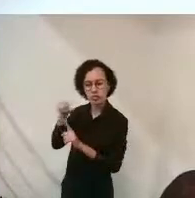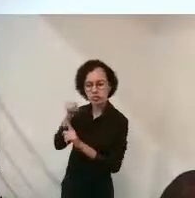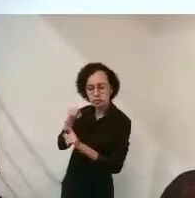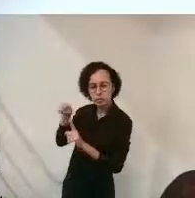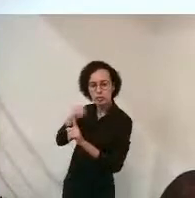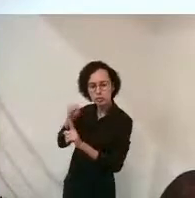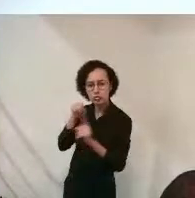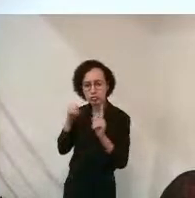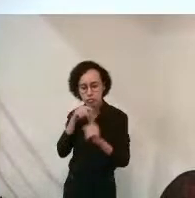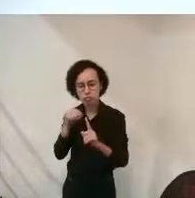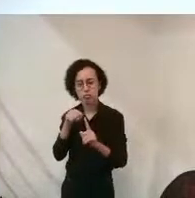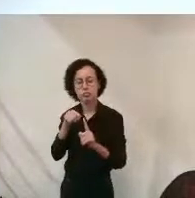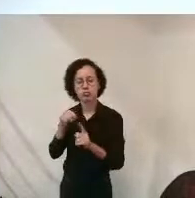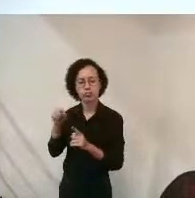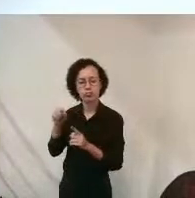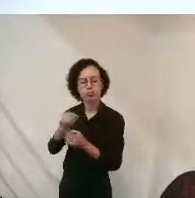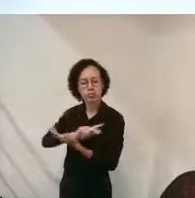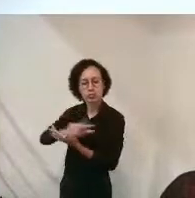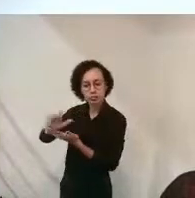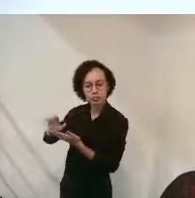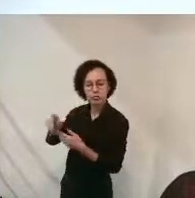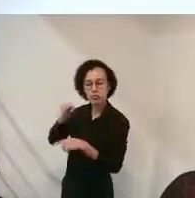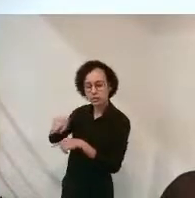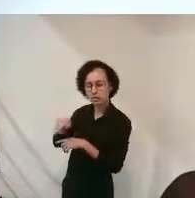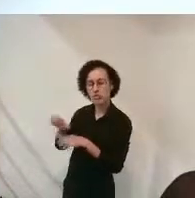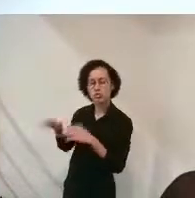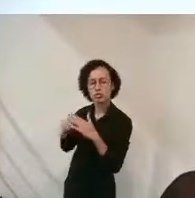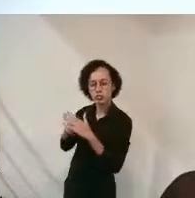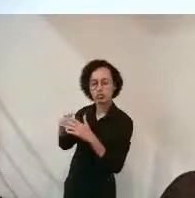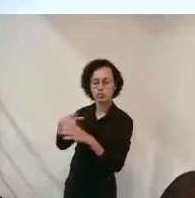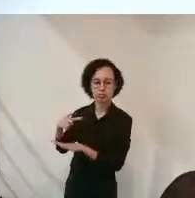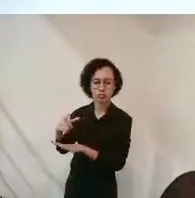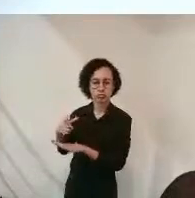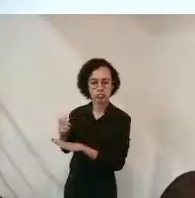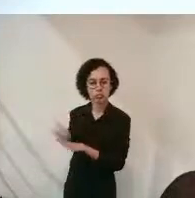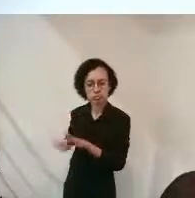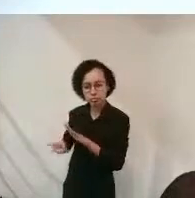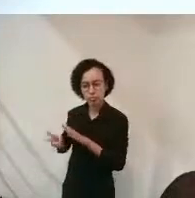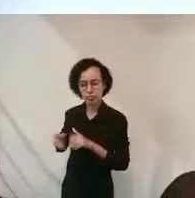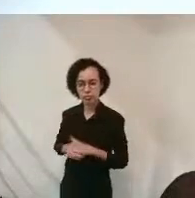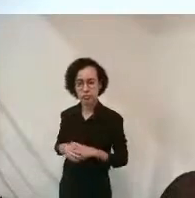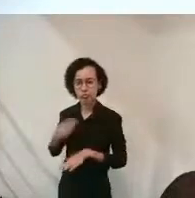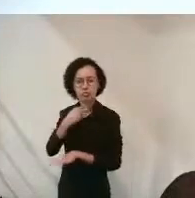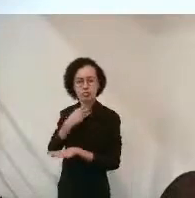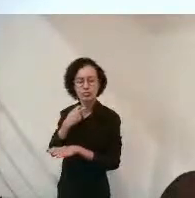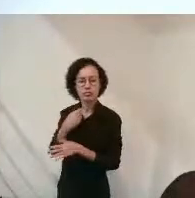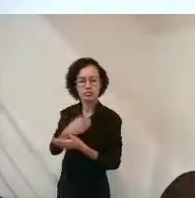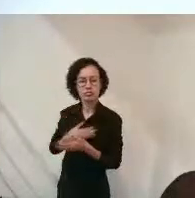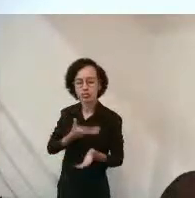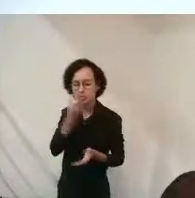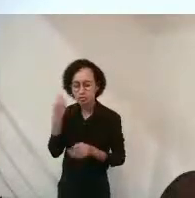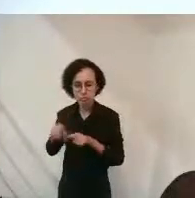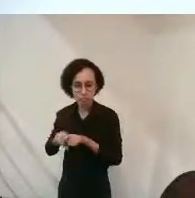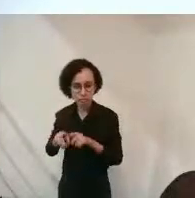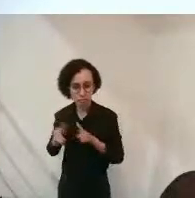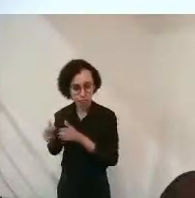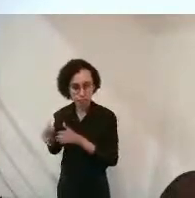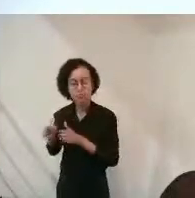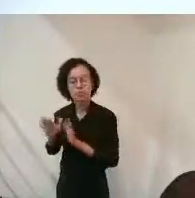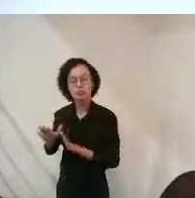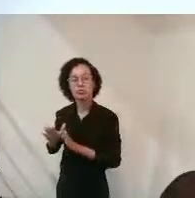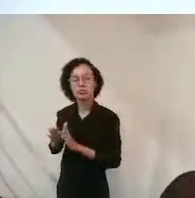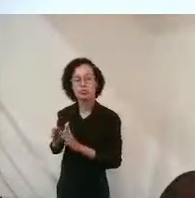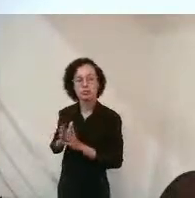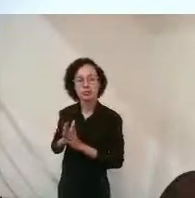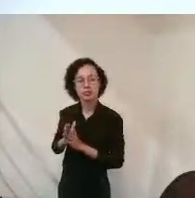progressivas, né, para que essas empresas se tornem regulares. E não podemos deixar de lado também, não em relação